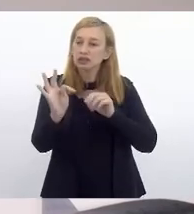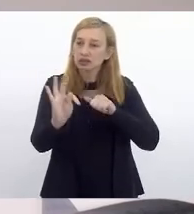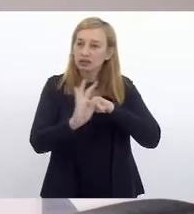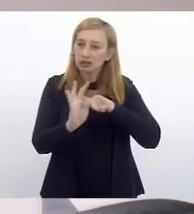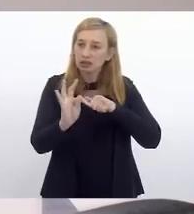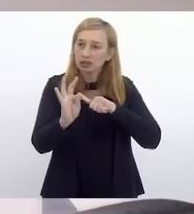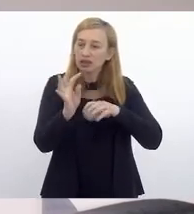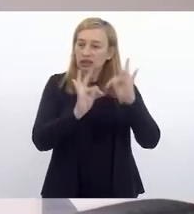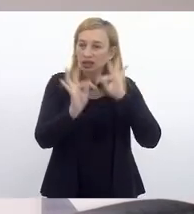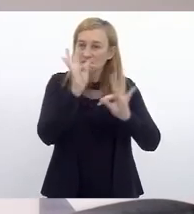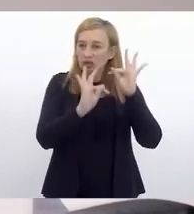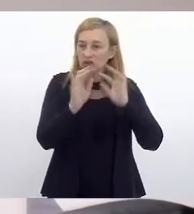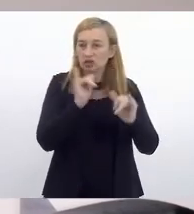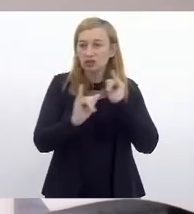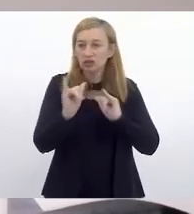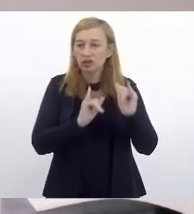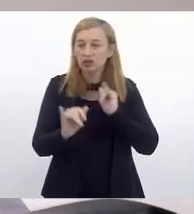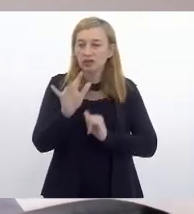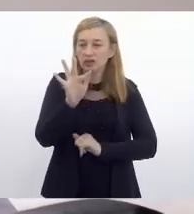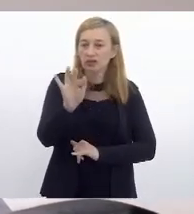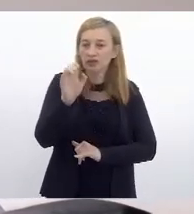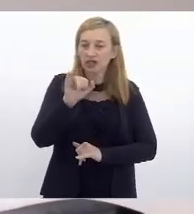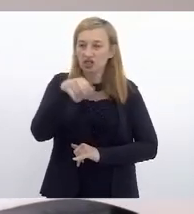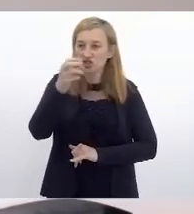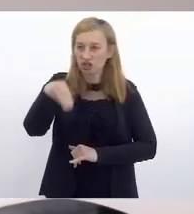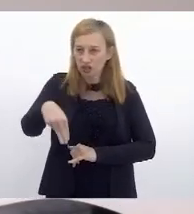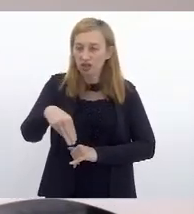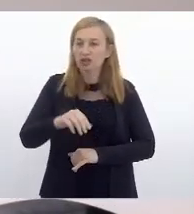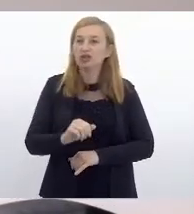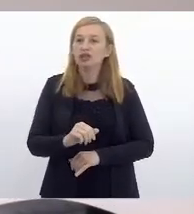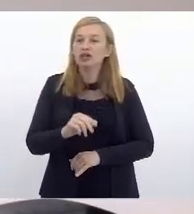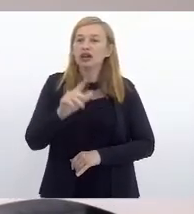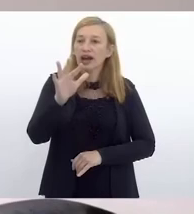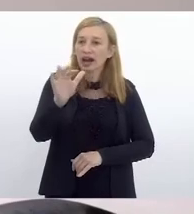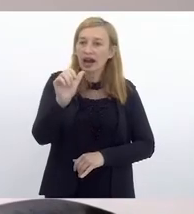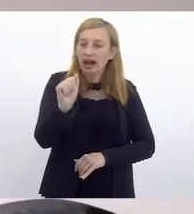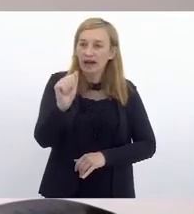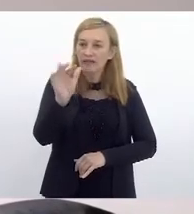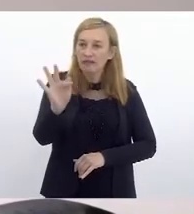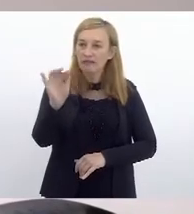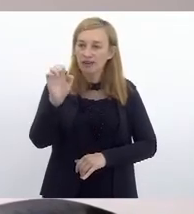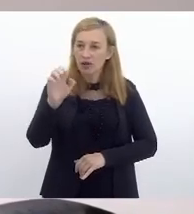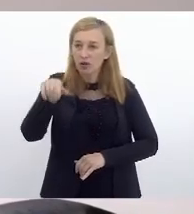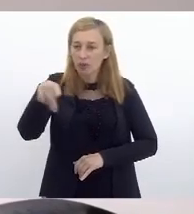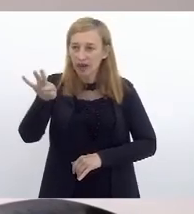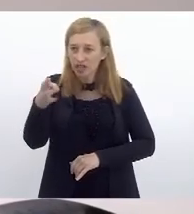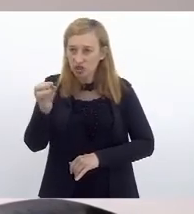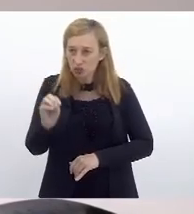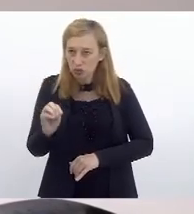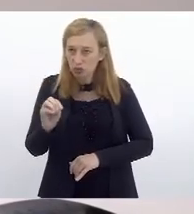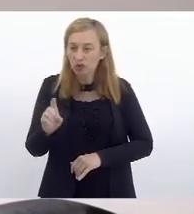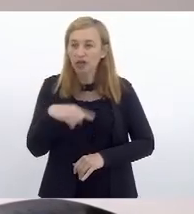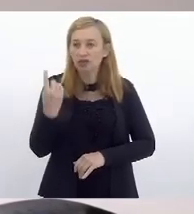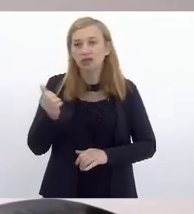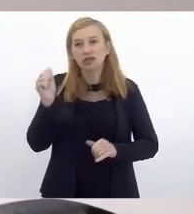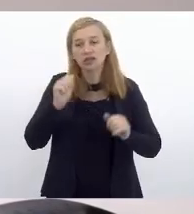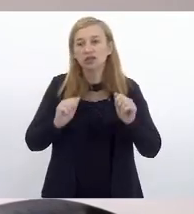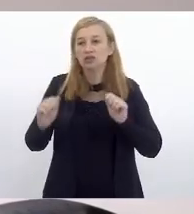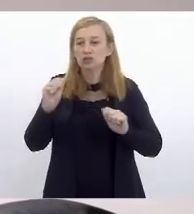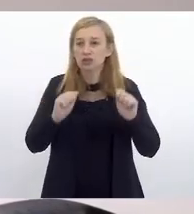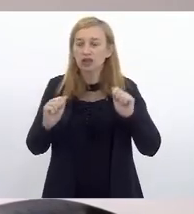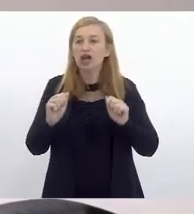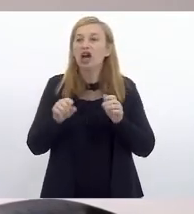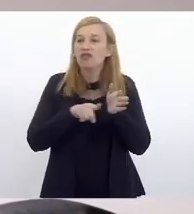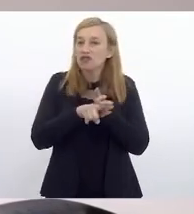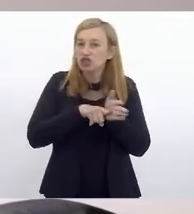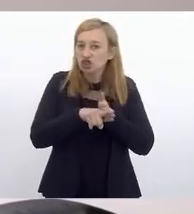de informação, a FIRJAN e a FEComércio, a nossa assessoria fiscal,